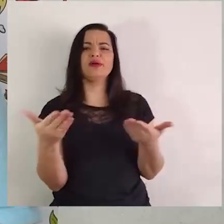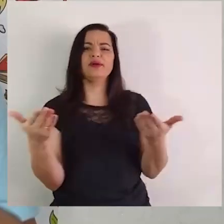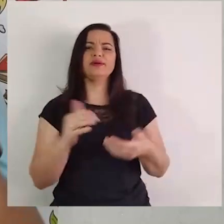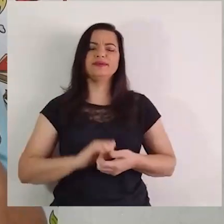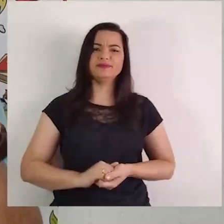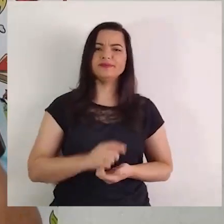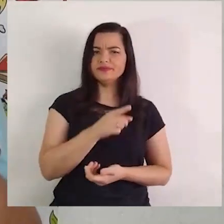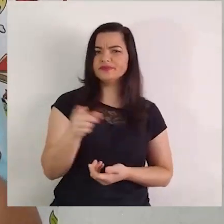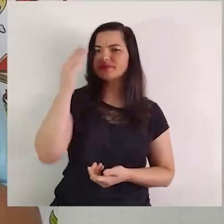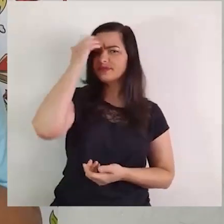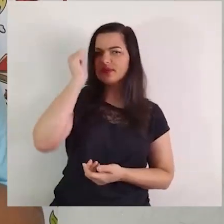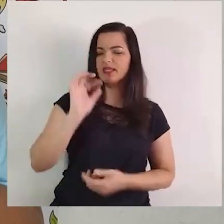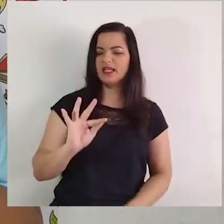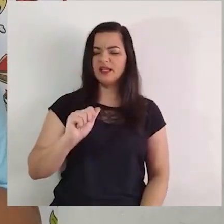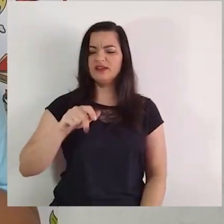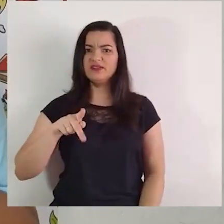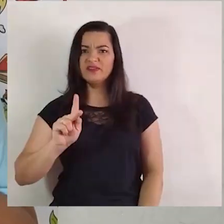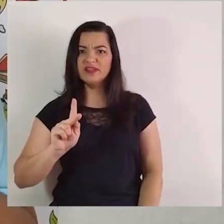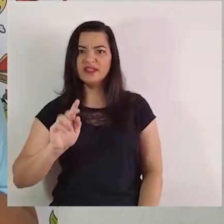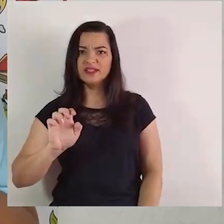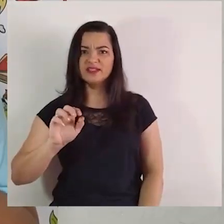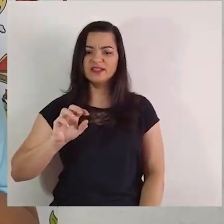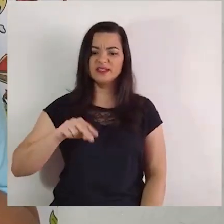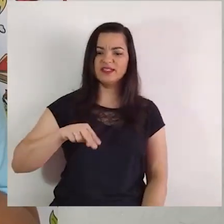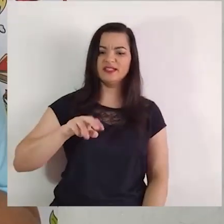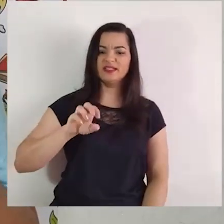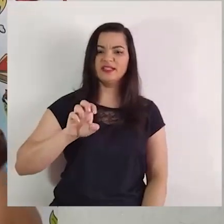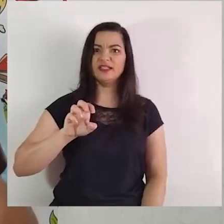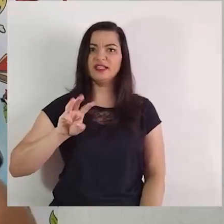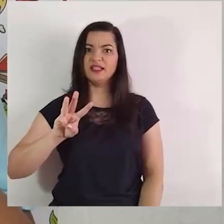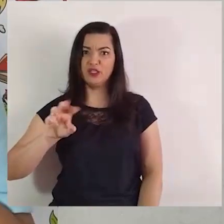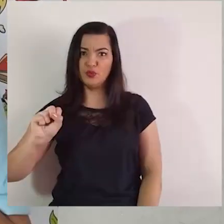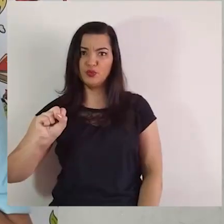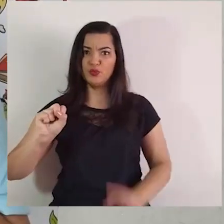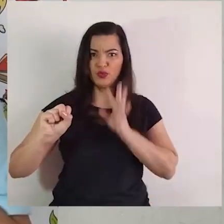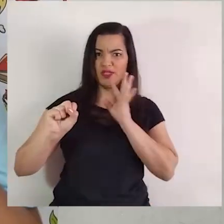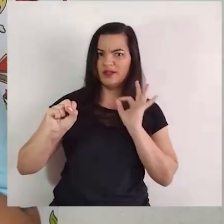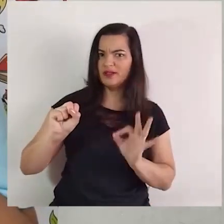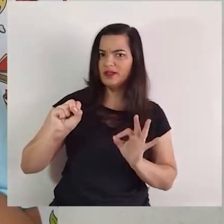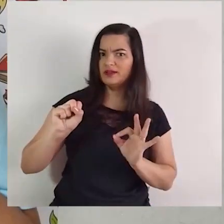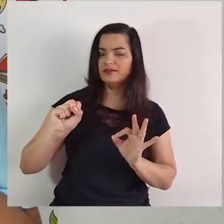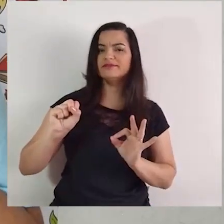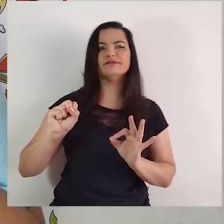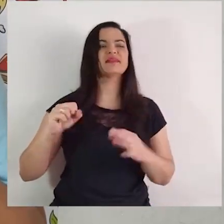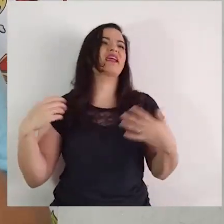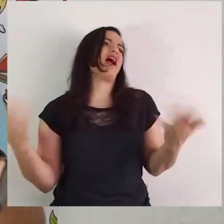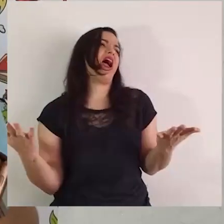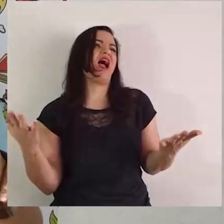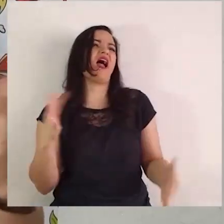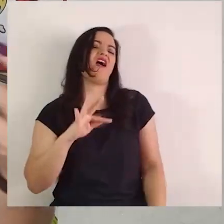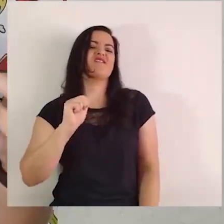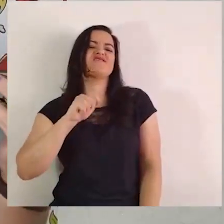grande. Vocês sabem o que significa essa palavrinha? Fake news?